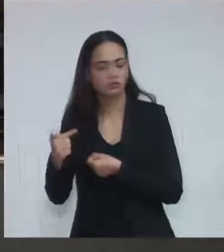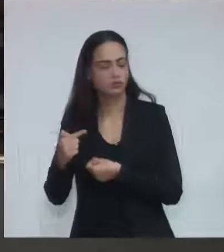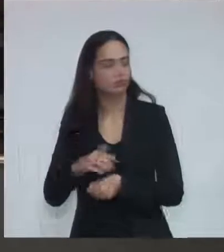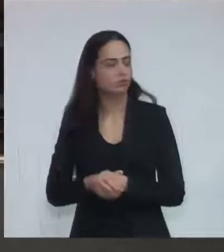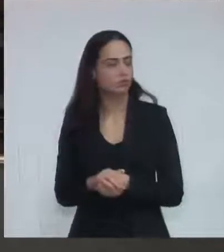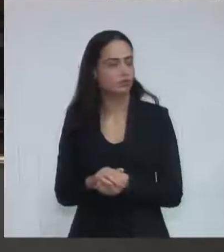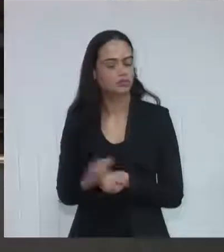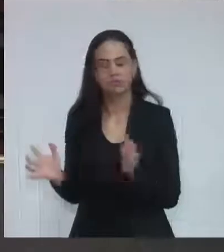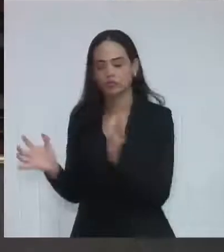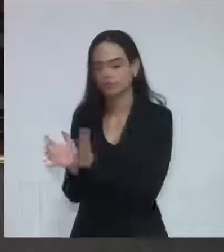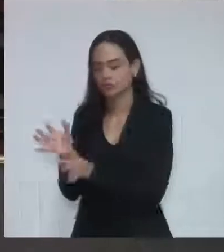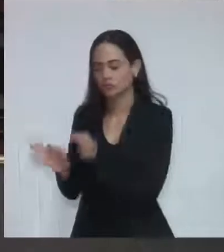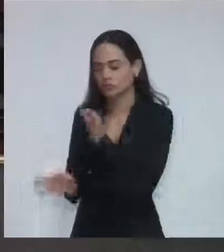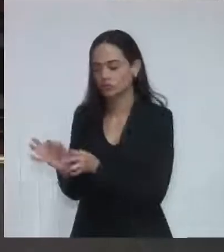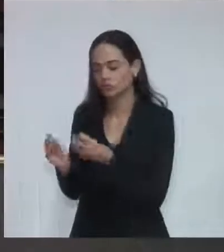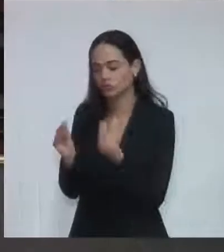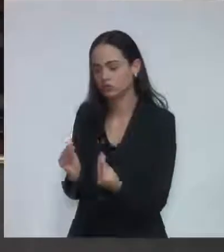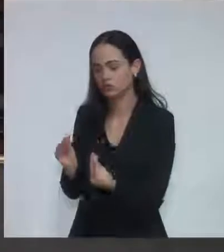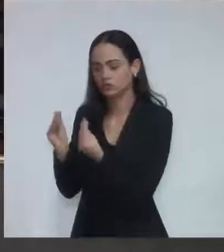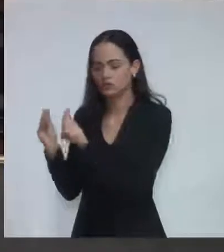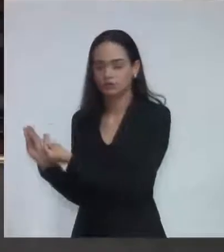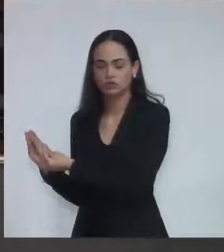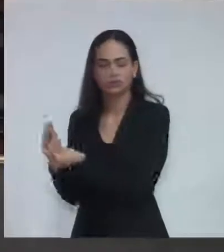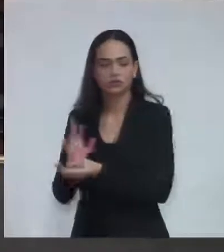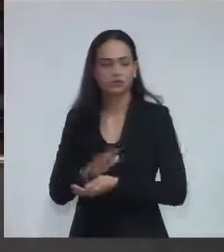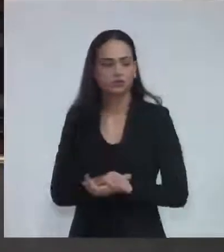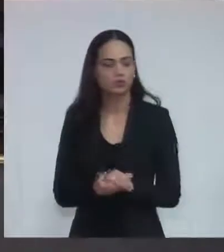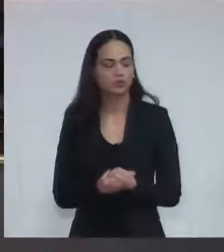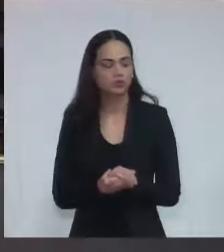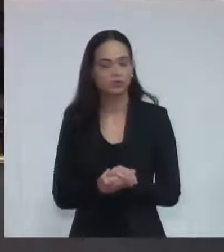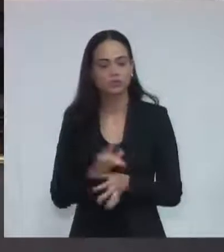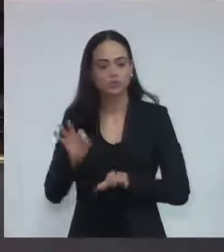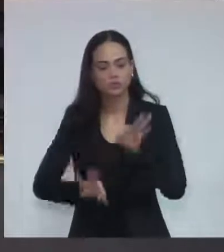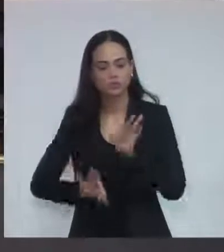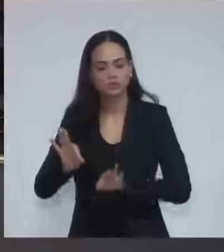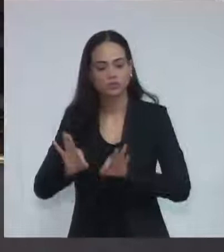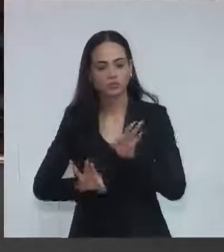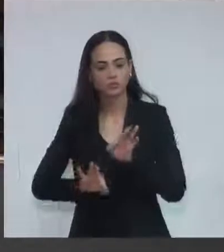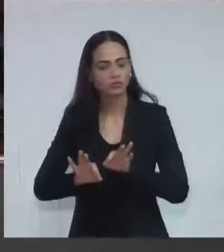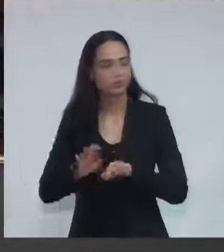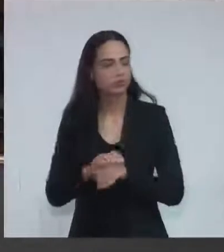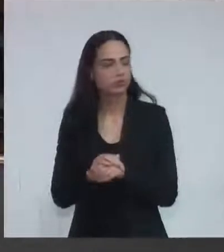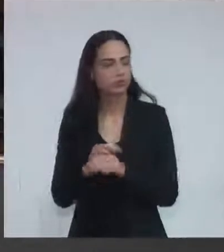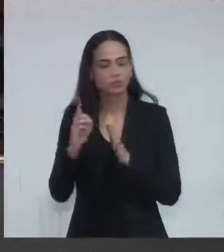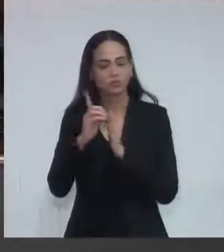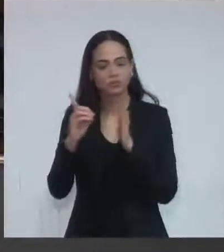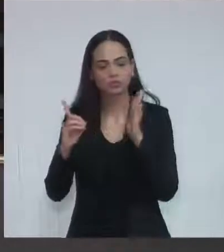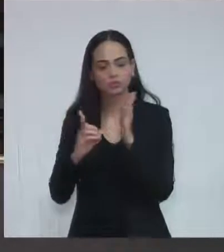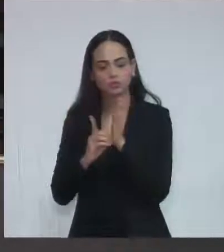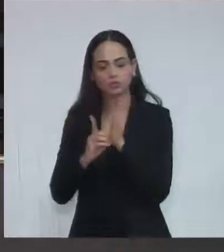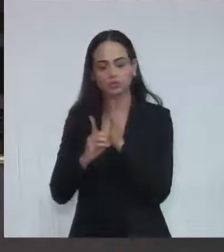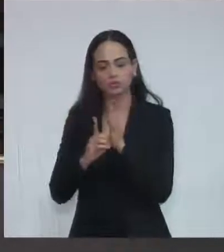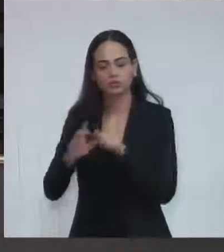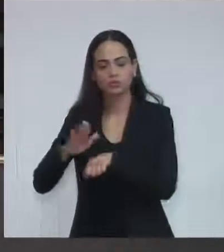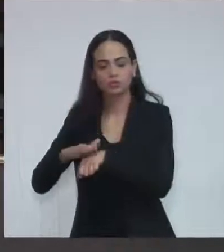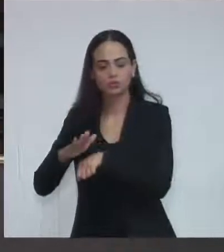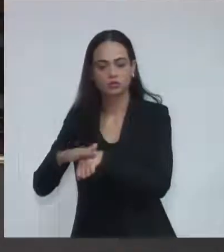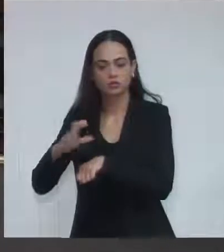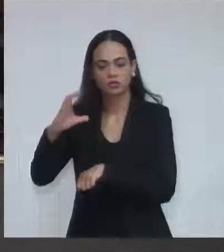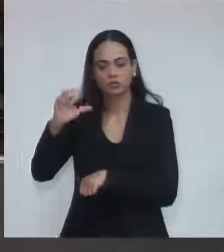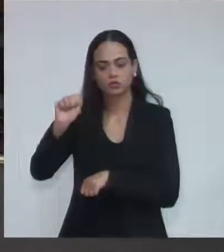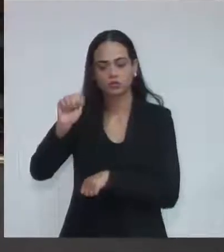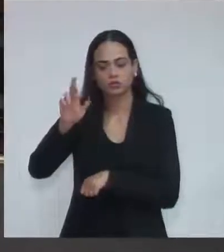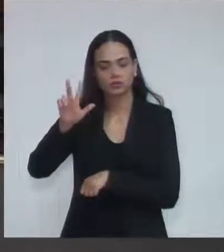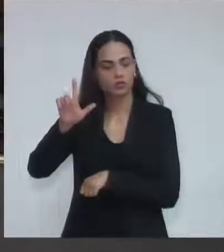Procuradoria Jurídica as comissões permanentes. Projeto de decreto legislativo número 13, 2018, autoria vereador Carlos Florentino. Dispõe